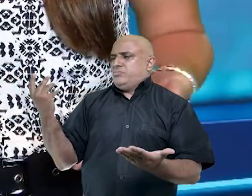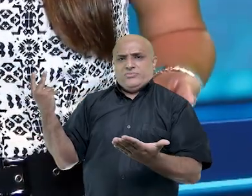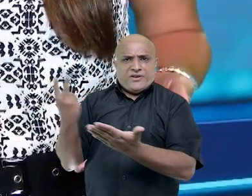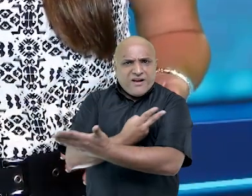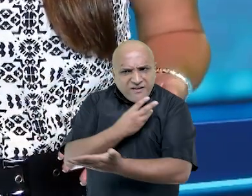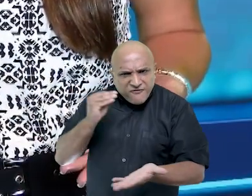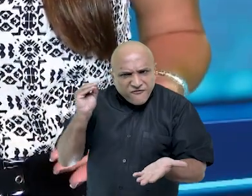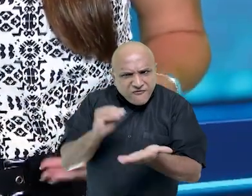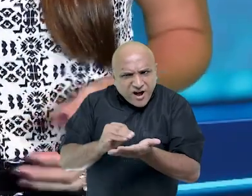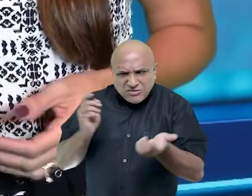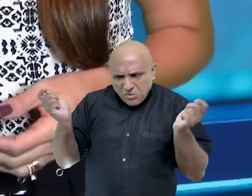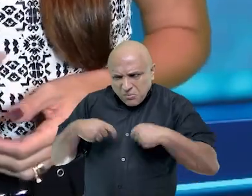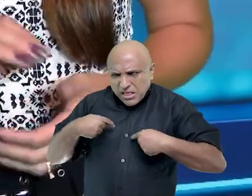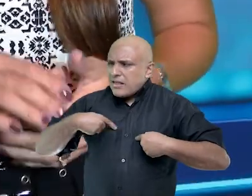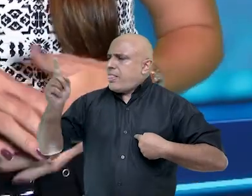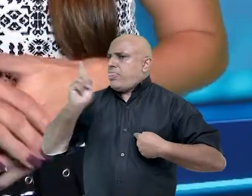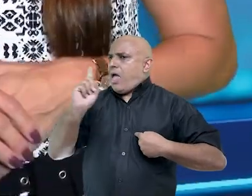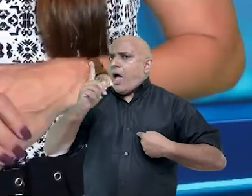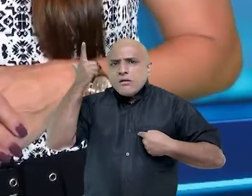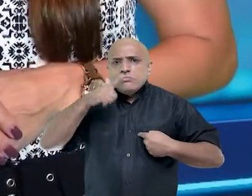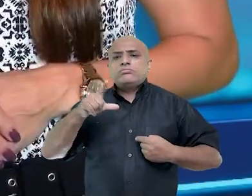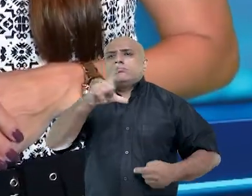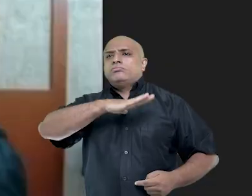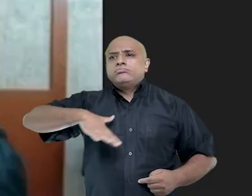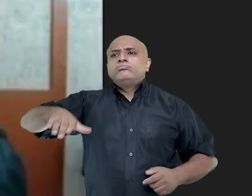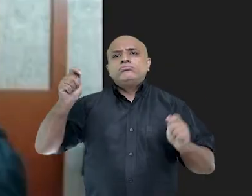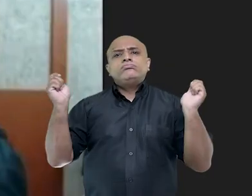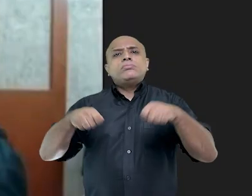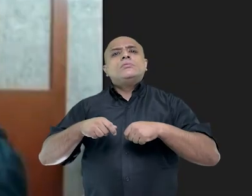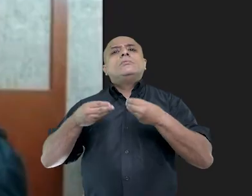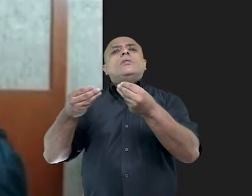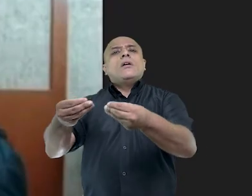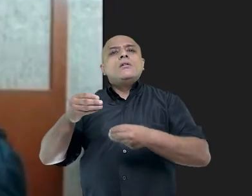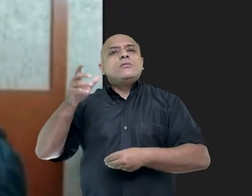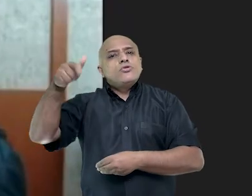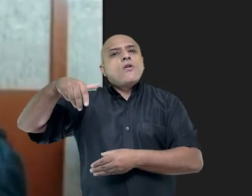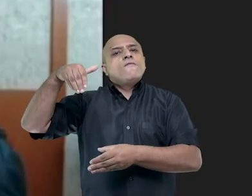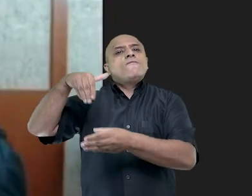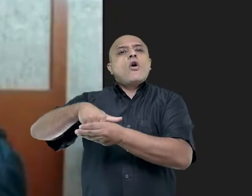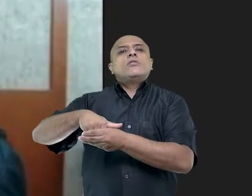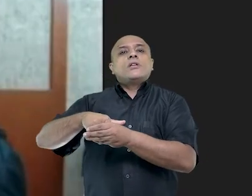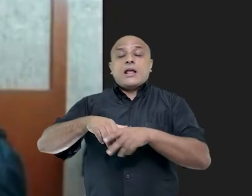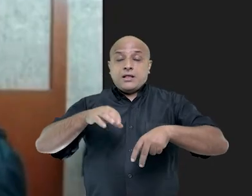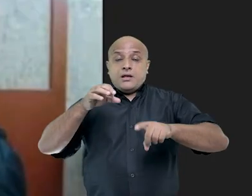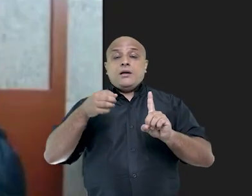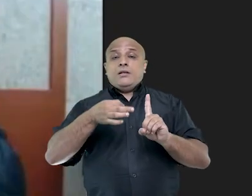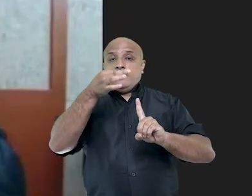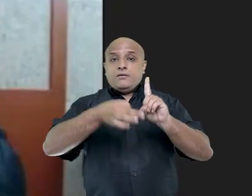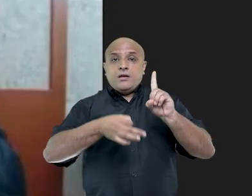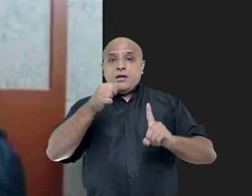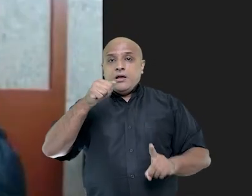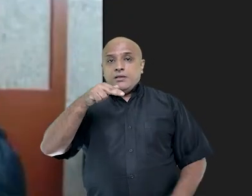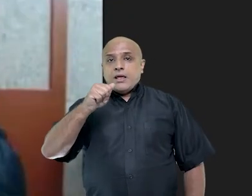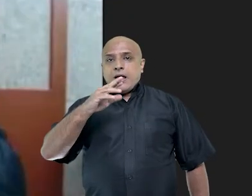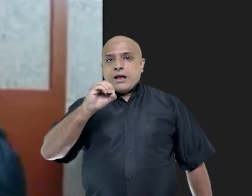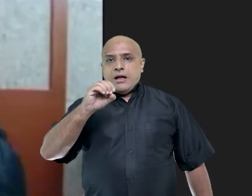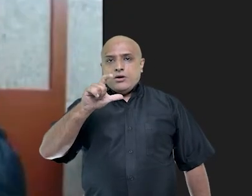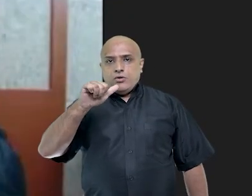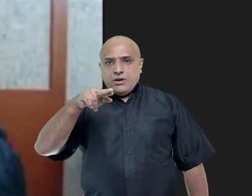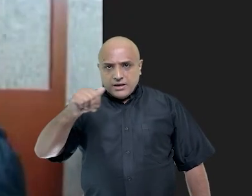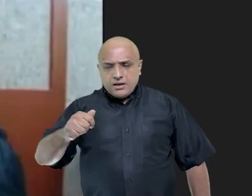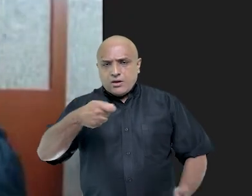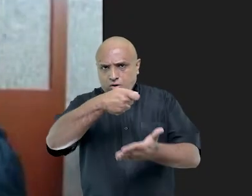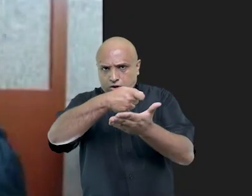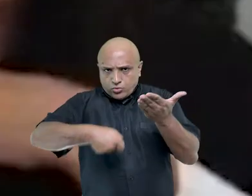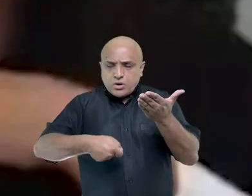de falta de competência ou de reserva do possível. Em seu voto, a desembargadora Ana Carolina Roman, relatora